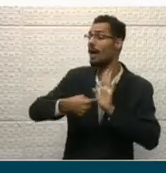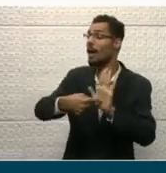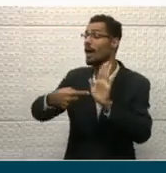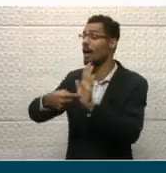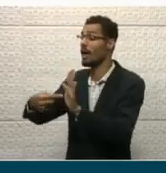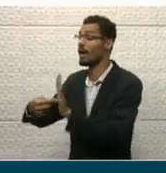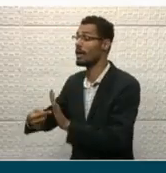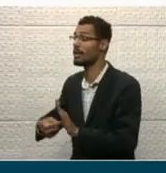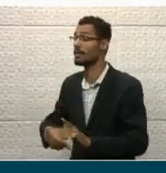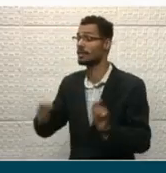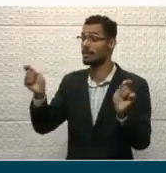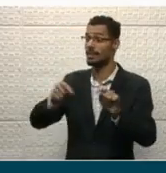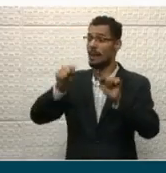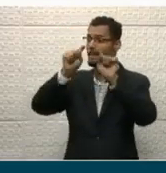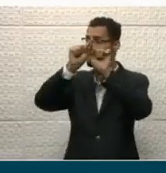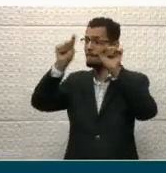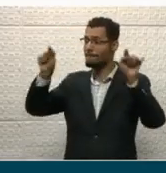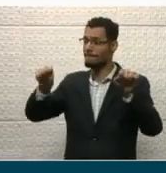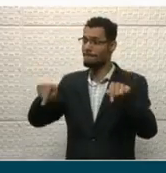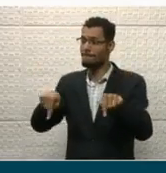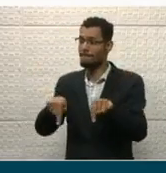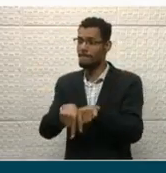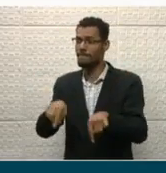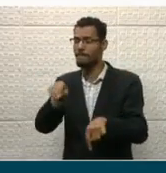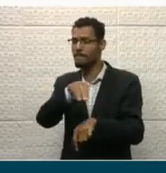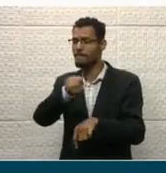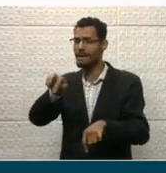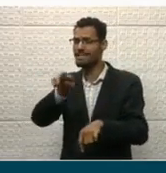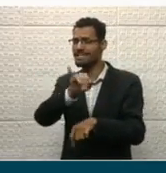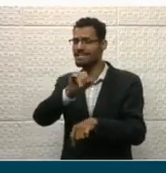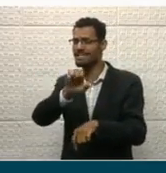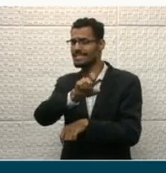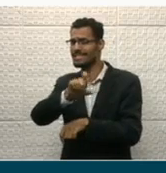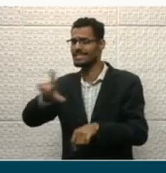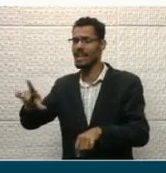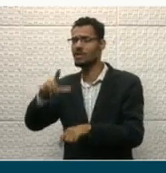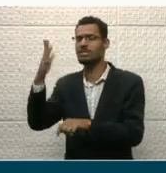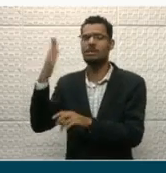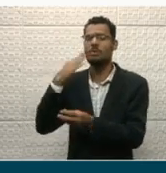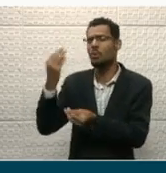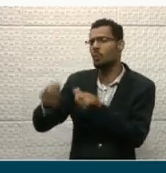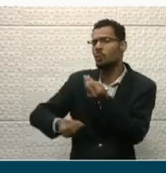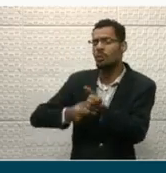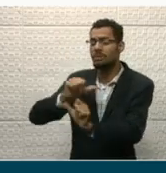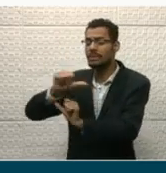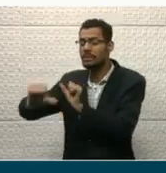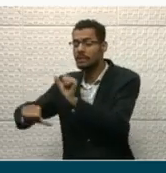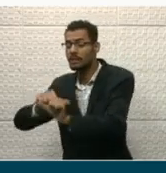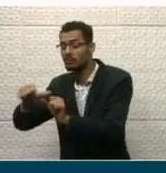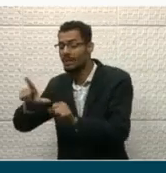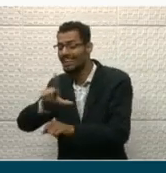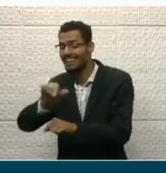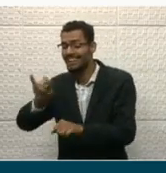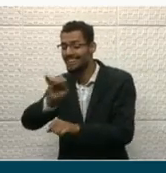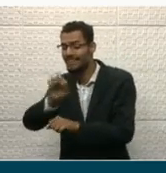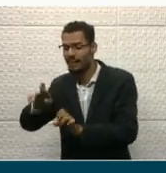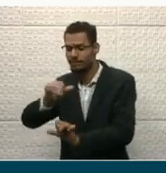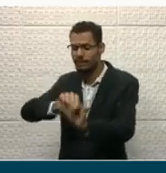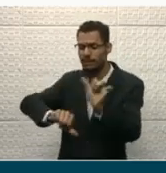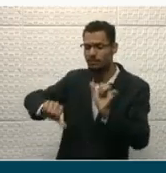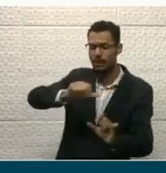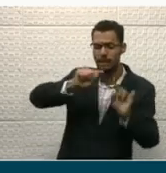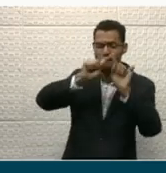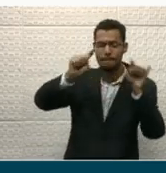representar matricialmente uma transformação linear. Então, como que eu associo transformação linear à